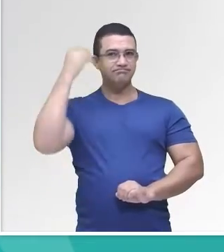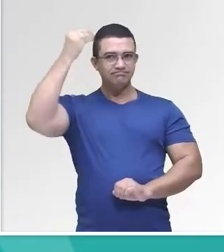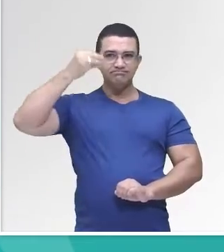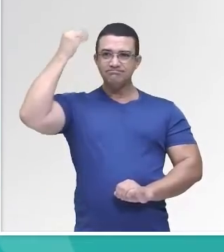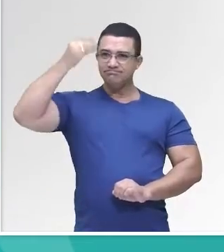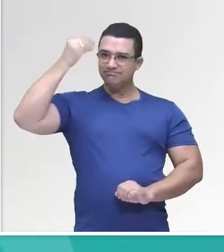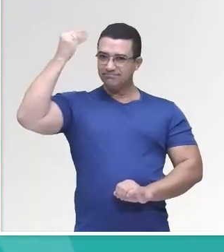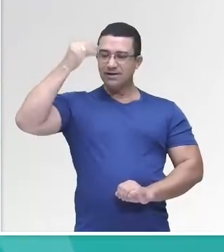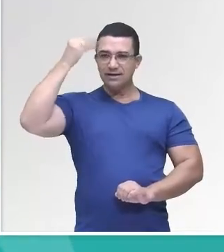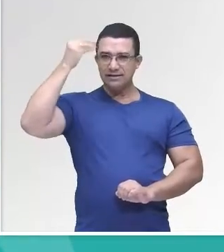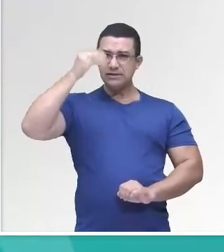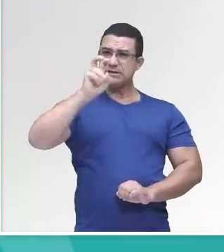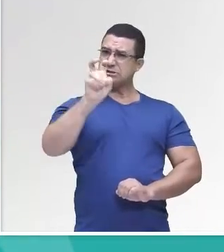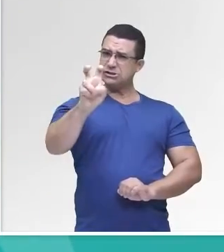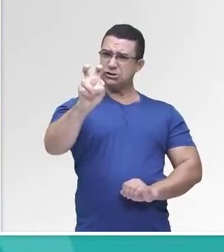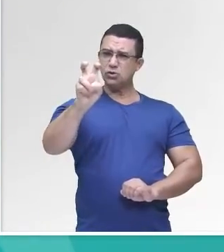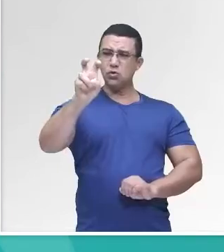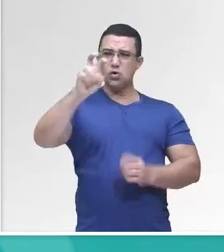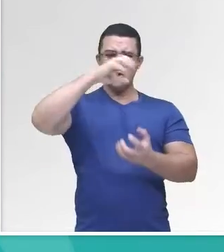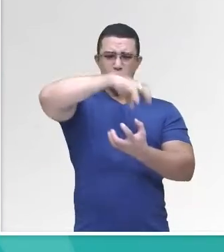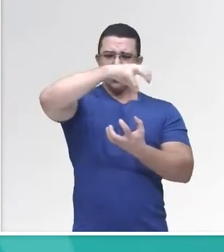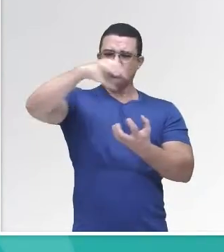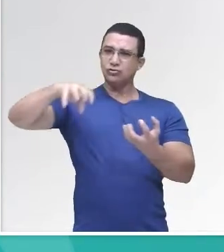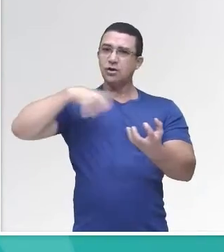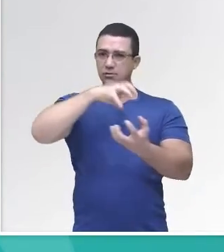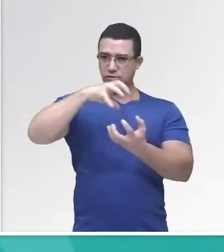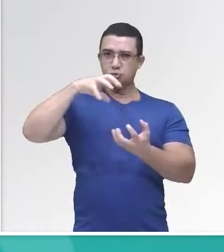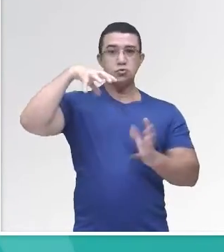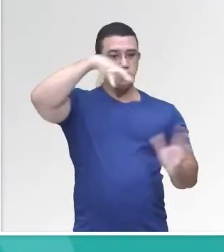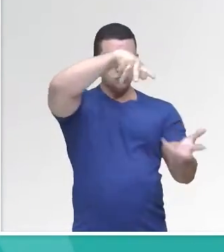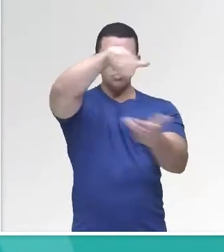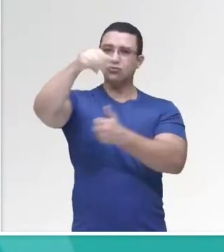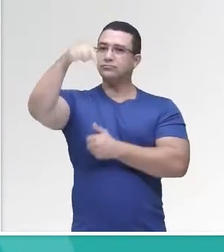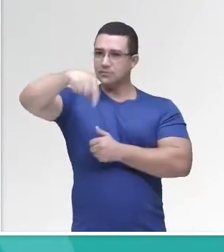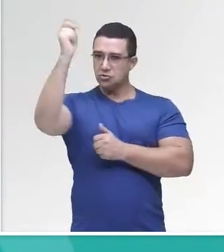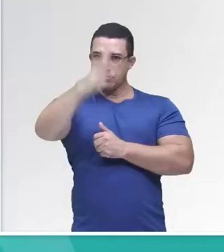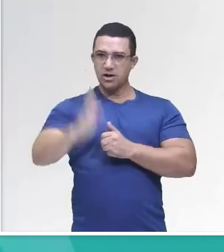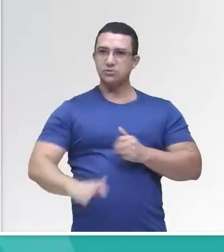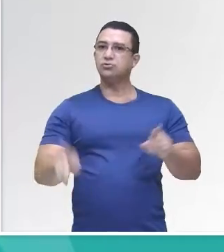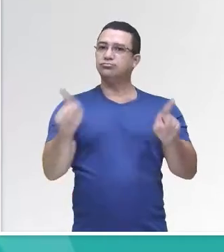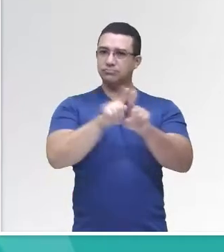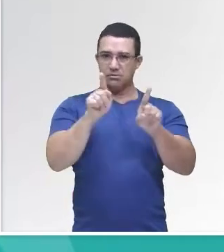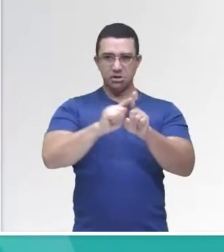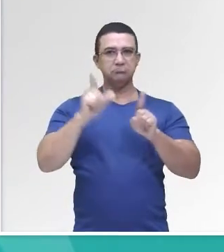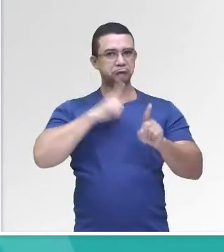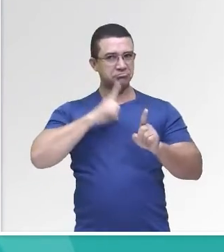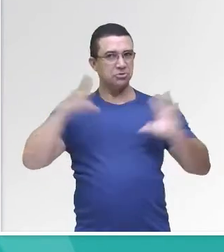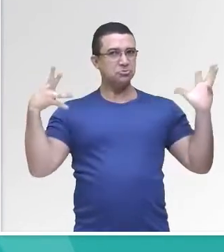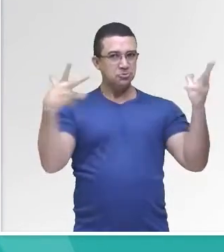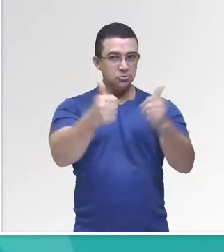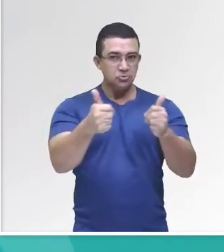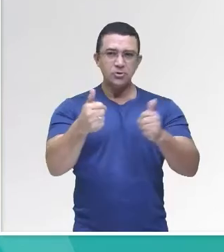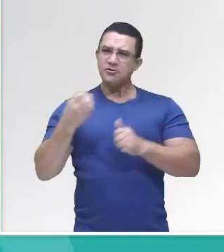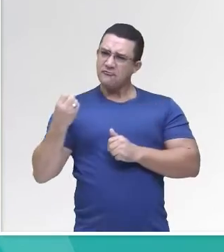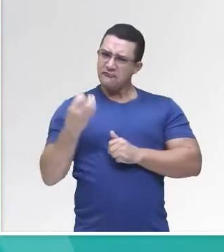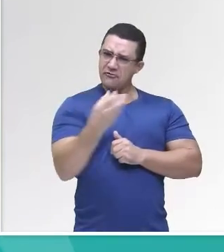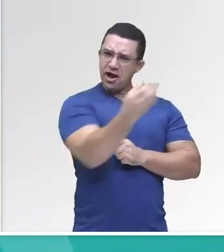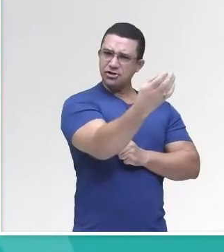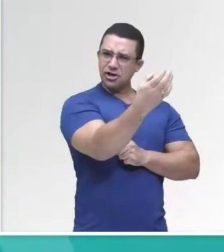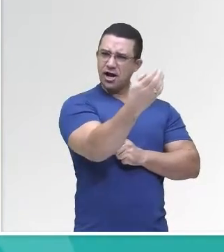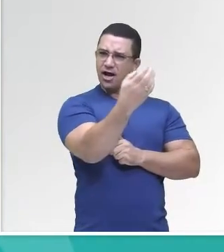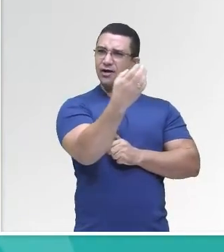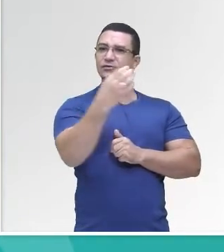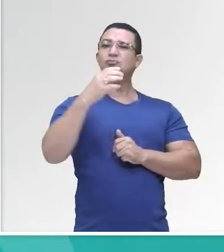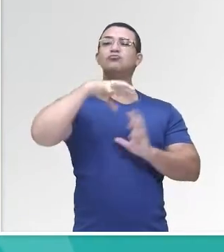5 continentes do mundo. Você vive nas 5 regiões do país. Aqui tem tudo, pra todos. Viaje por esse mundo chamado Brasil.